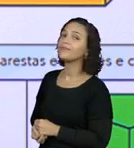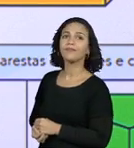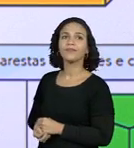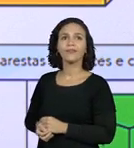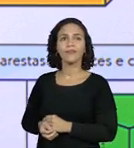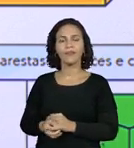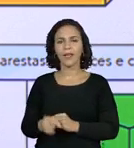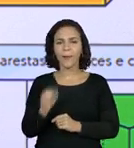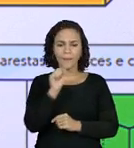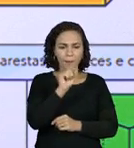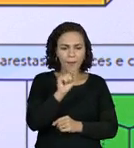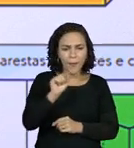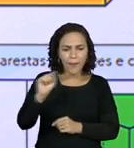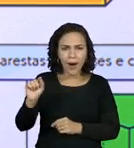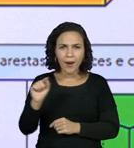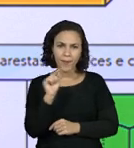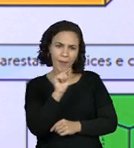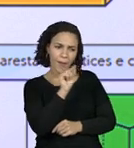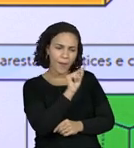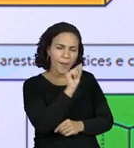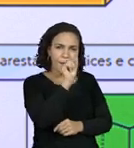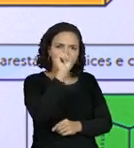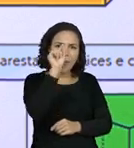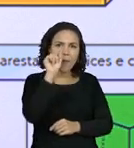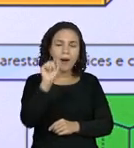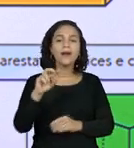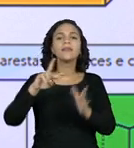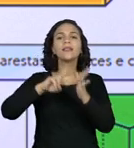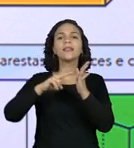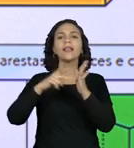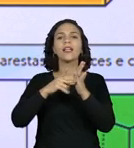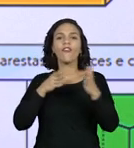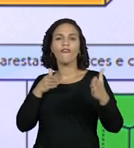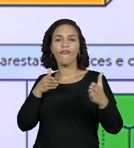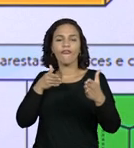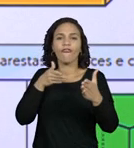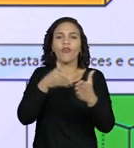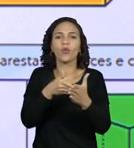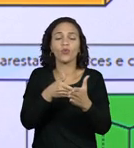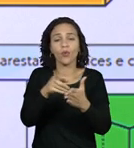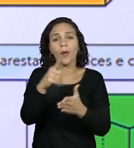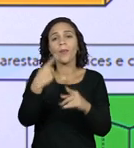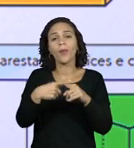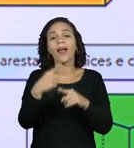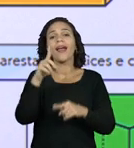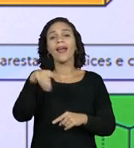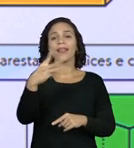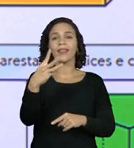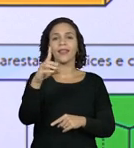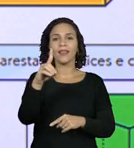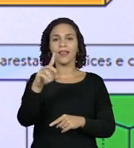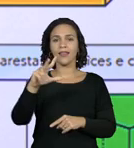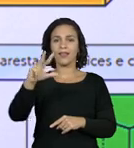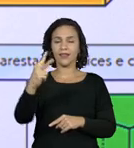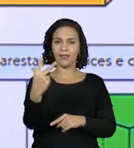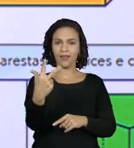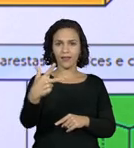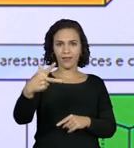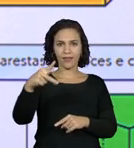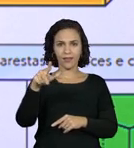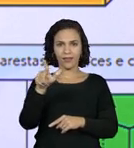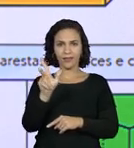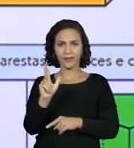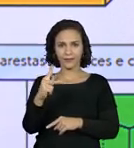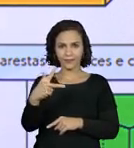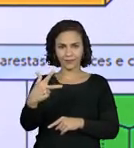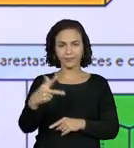pontilhado representa o fundo da figura. É uma representação tridimensional. Tá bem? Vamos ver do